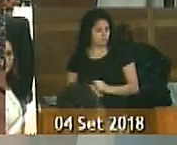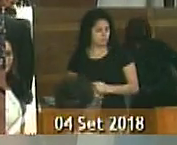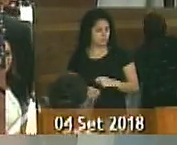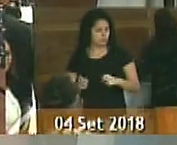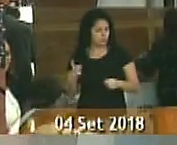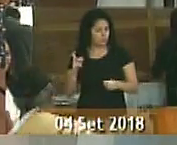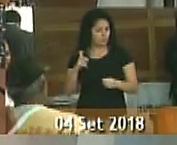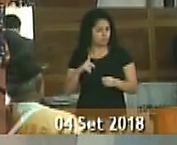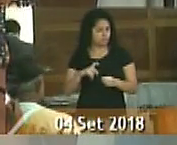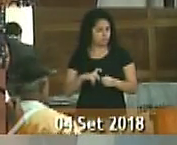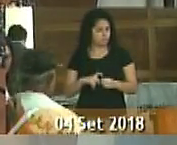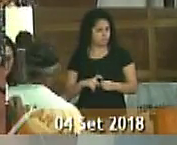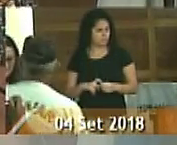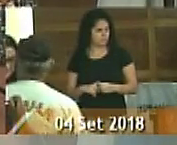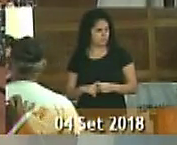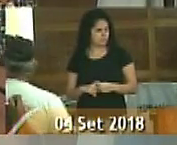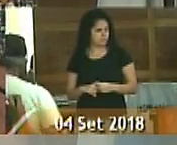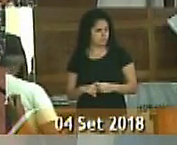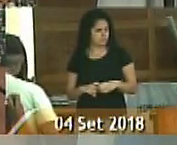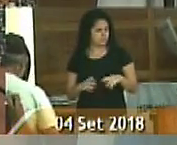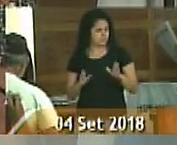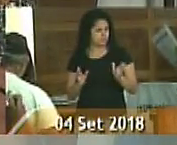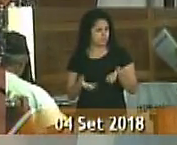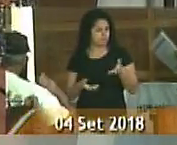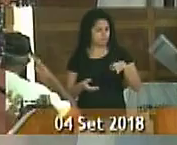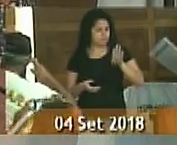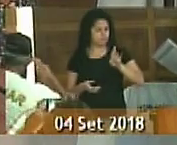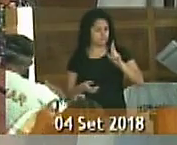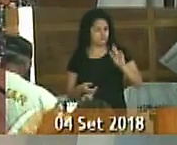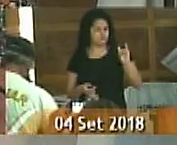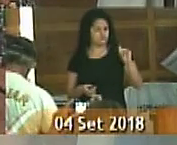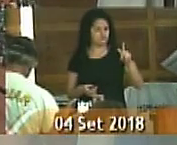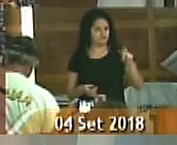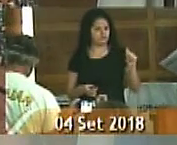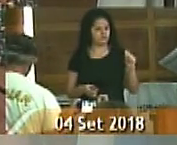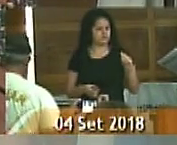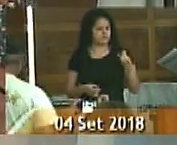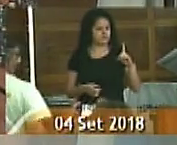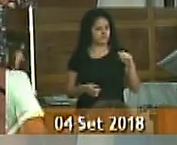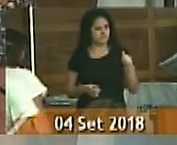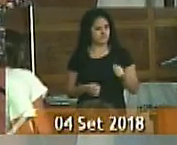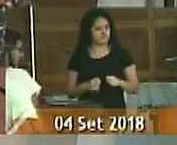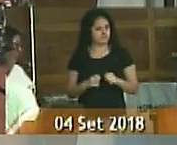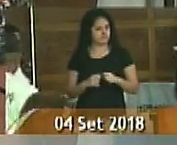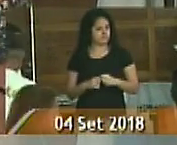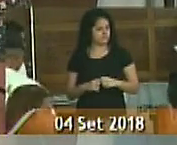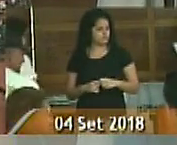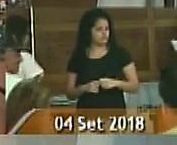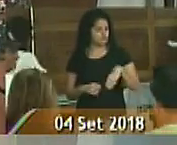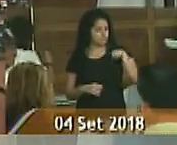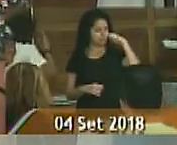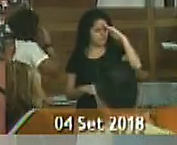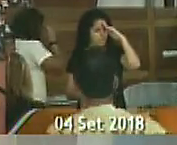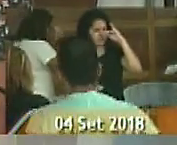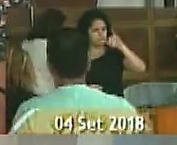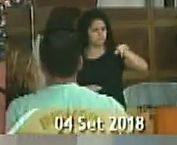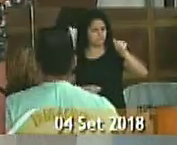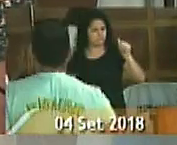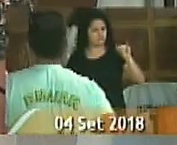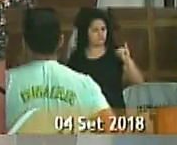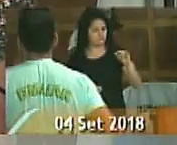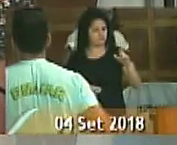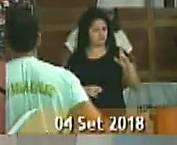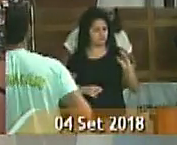de cooperação técnica. Atualmente, a Brigada, comandada pelo oficial superior brigadista, comandante Jairo